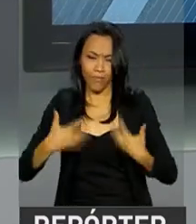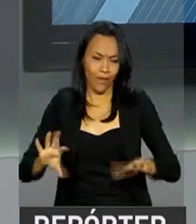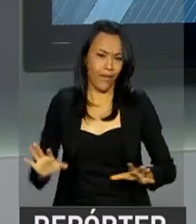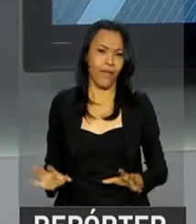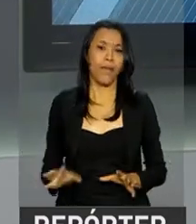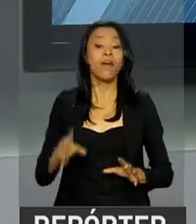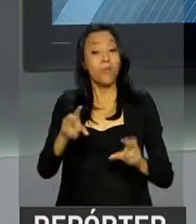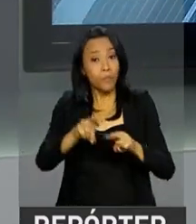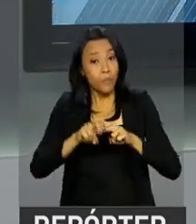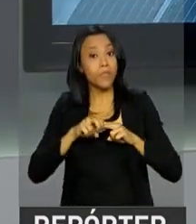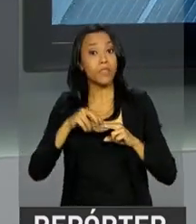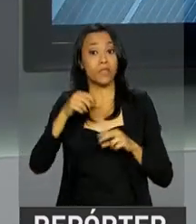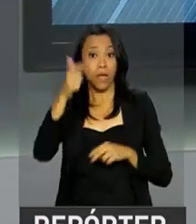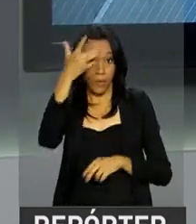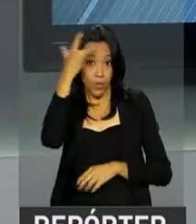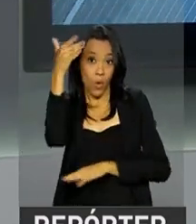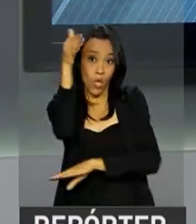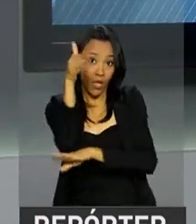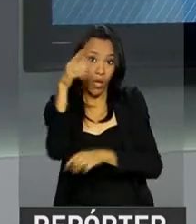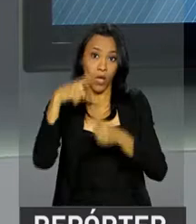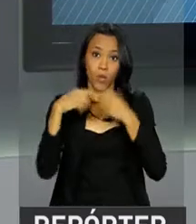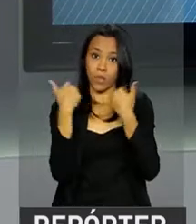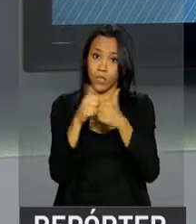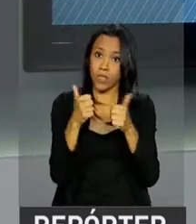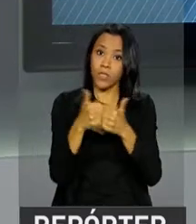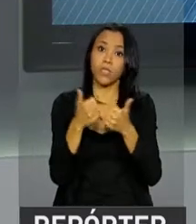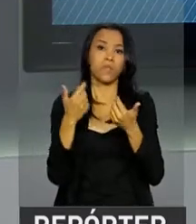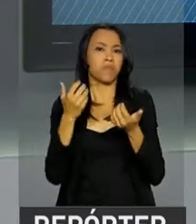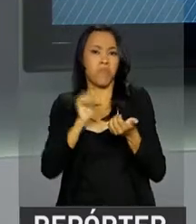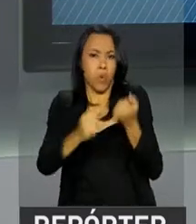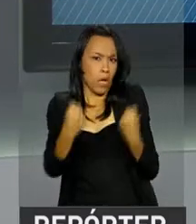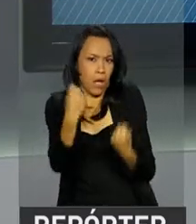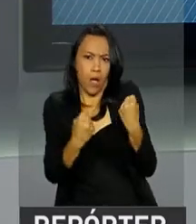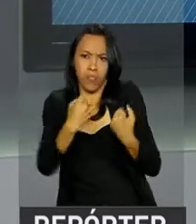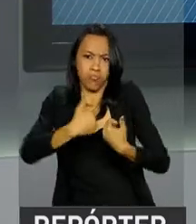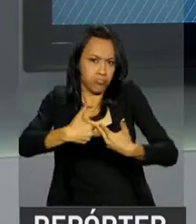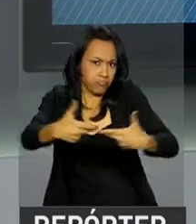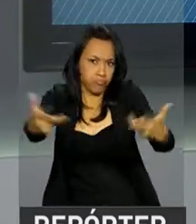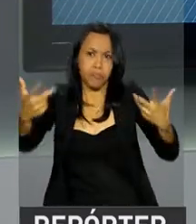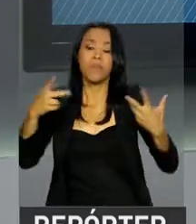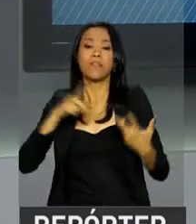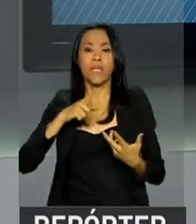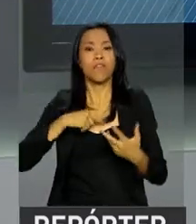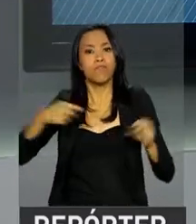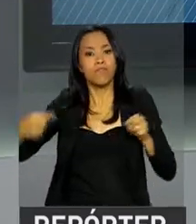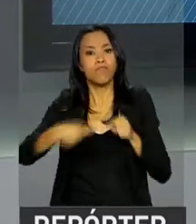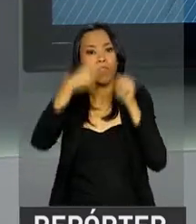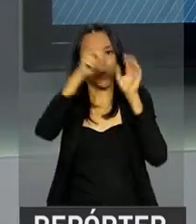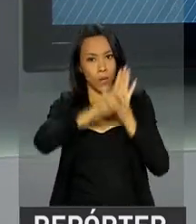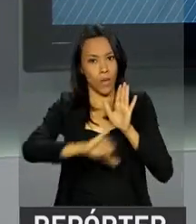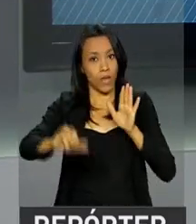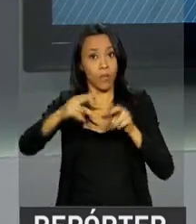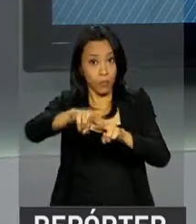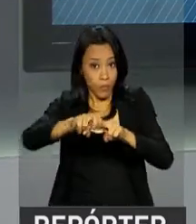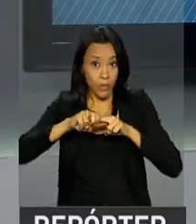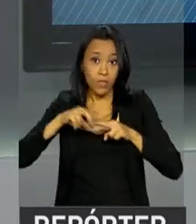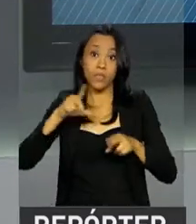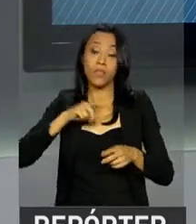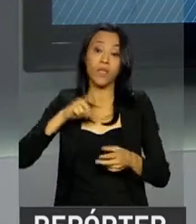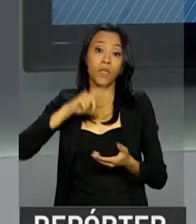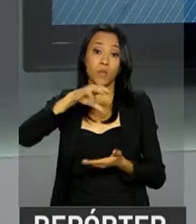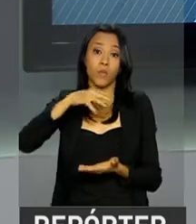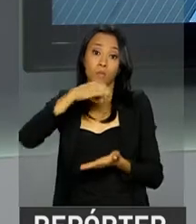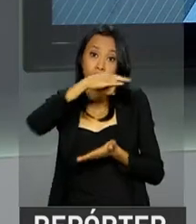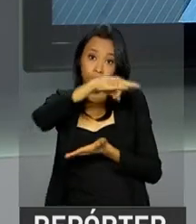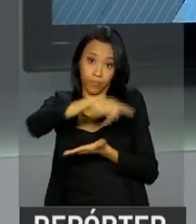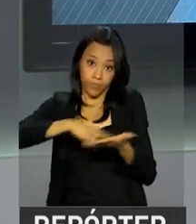turista tenha certeza que hotel, transporte e passeio contratados estejam funcionando de acordo com a lei. Para isso, existe um cadastro nacional